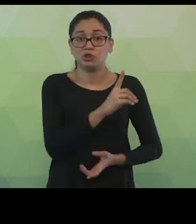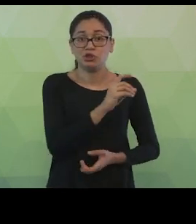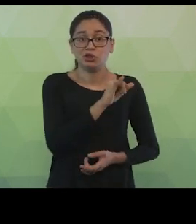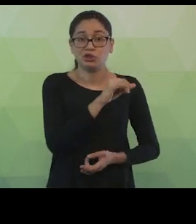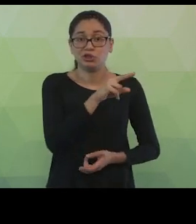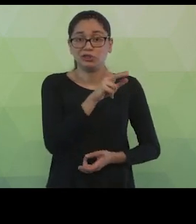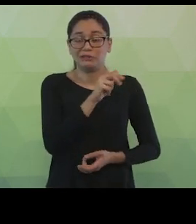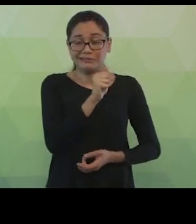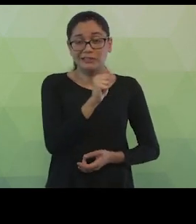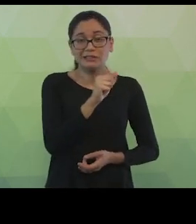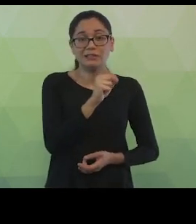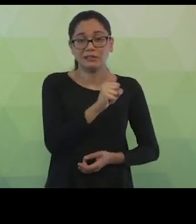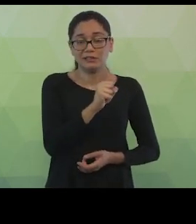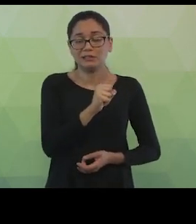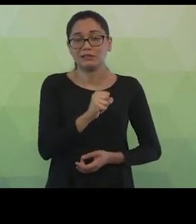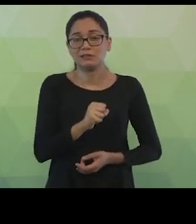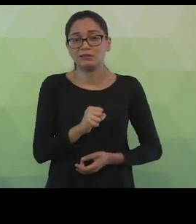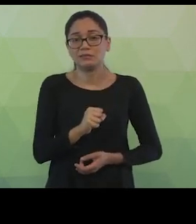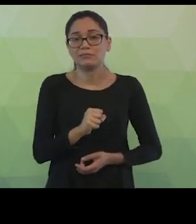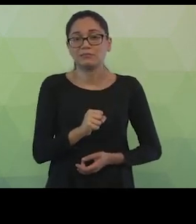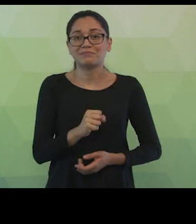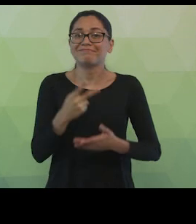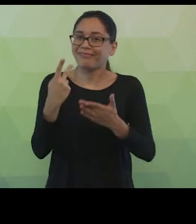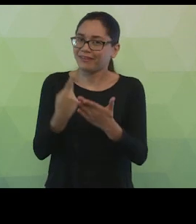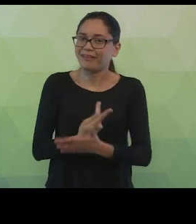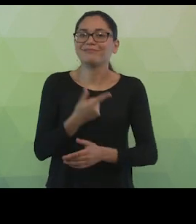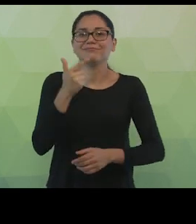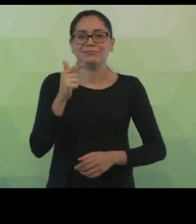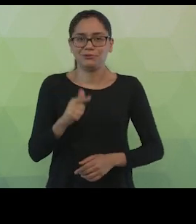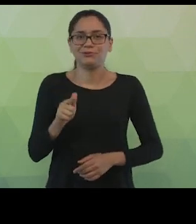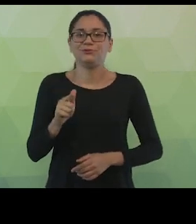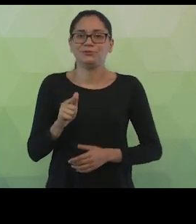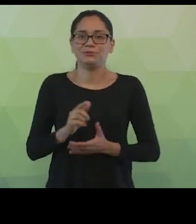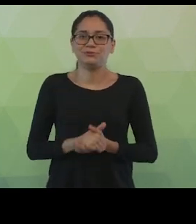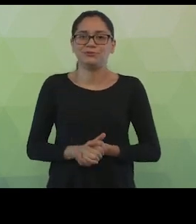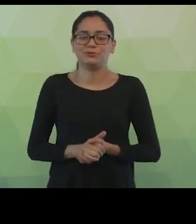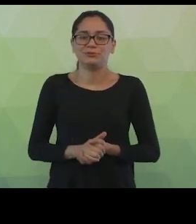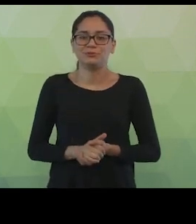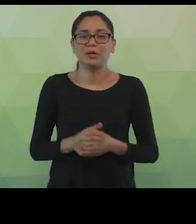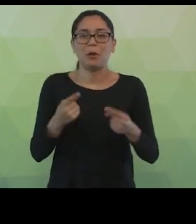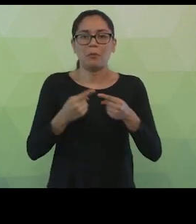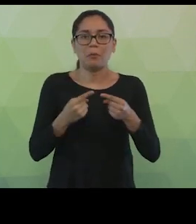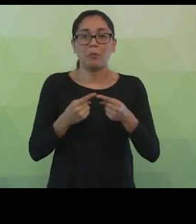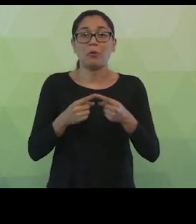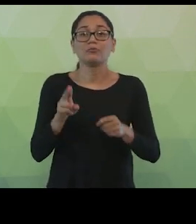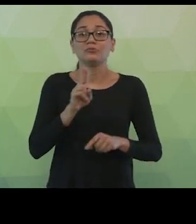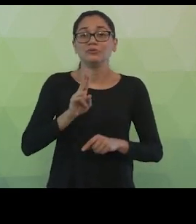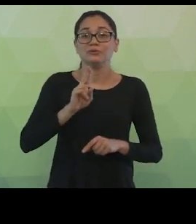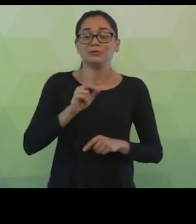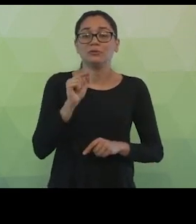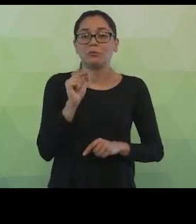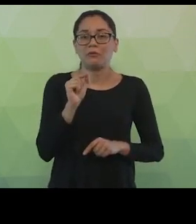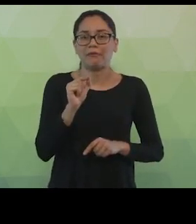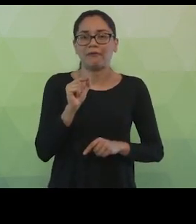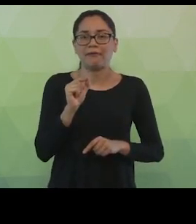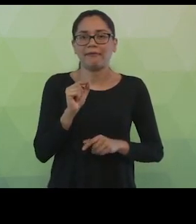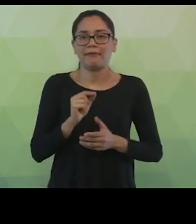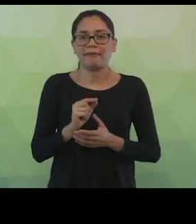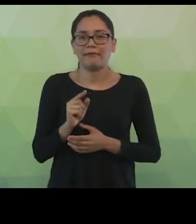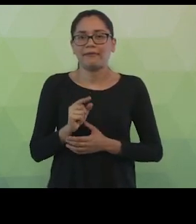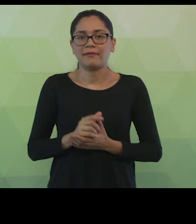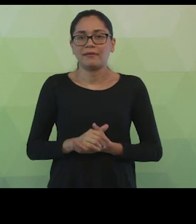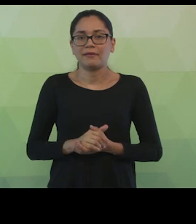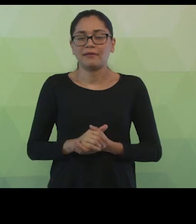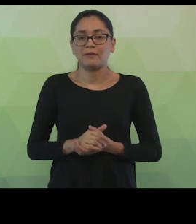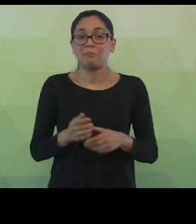utilizada. Se eu rodar de novo, ele vai dar um erro novamente, porque ela também foi utilizada aqui. Então,